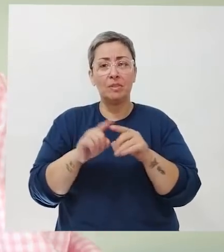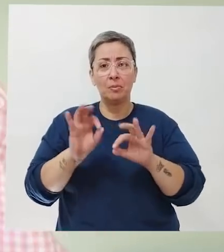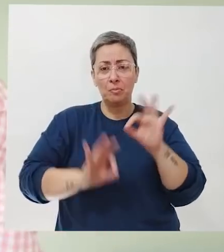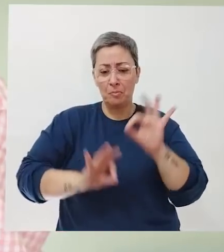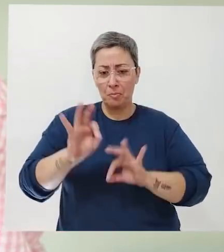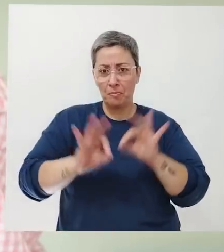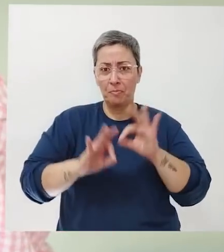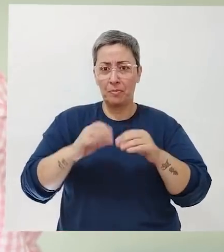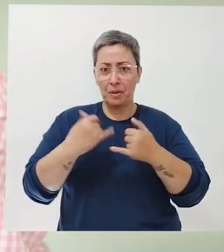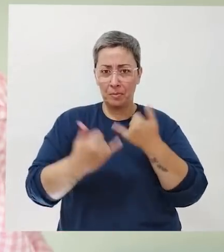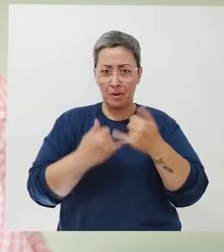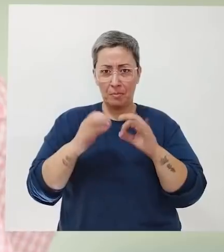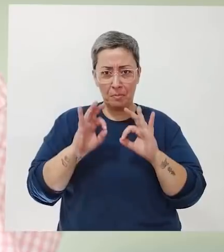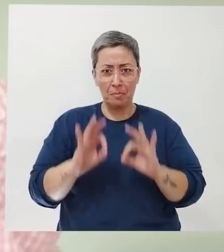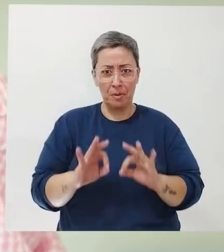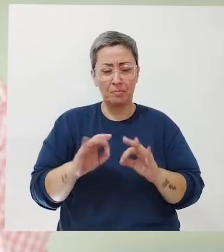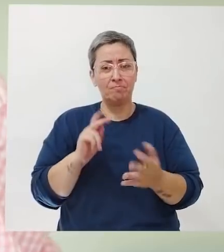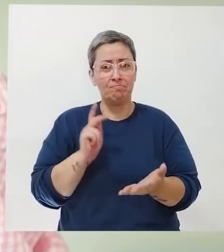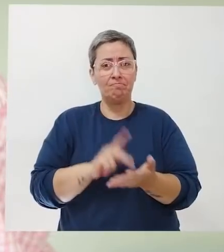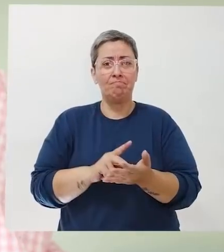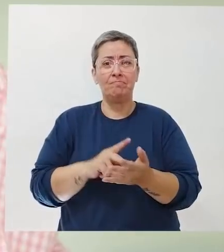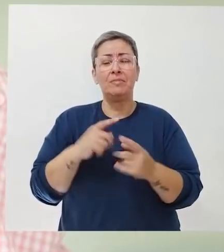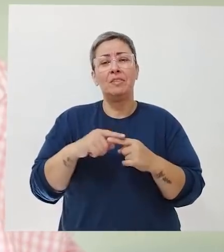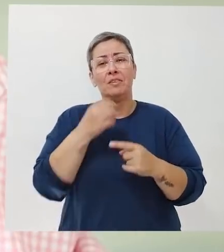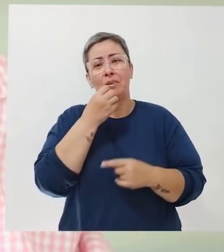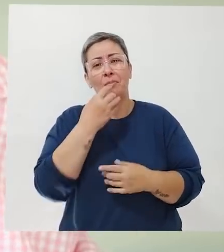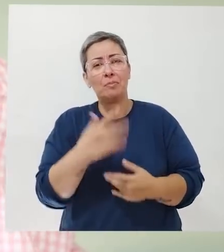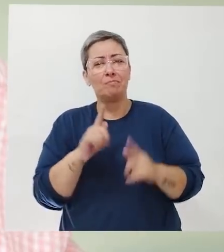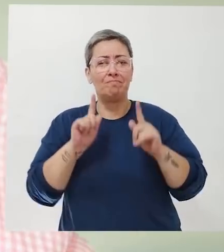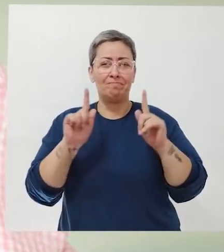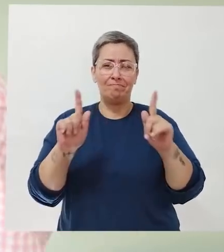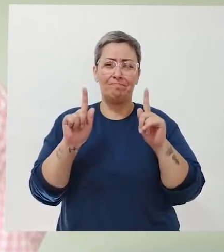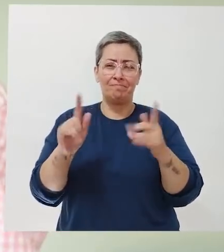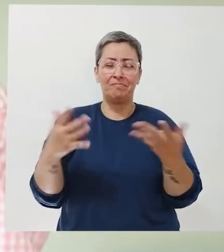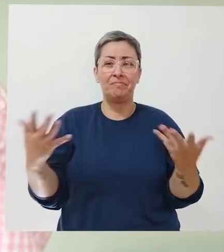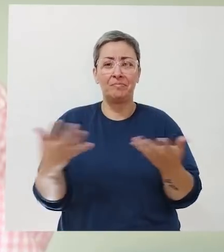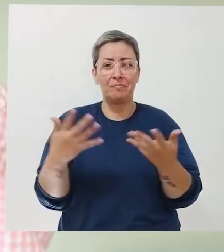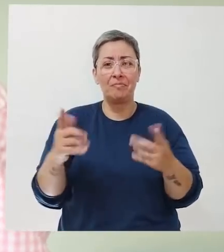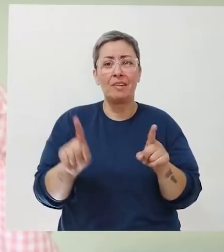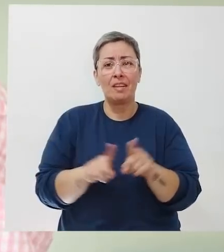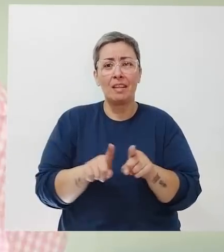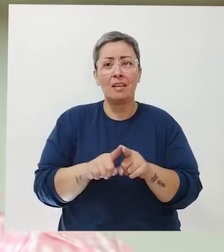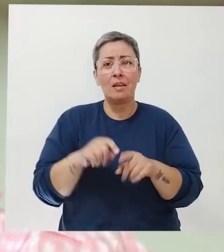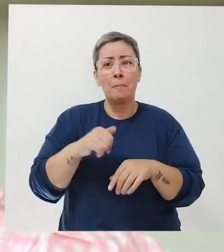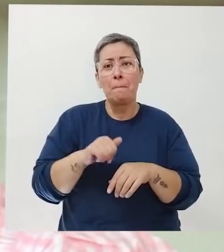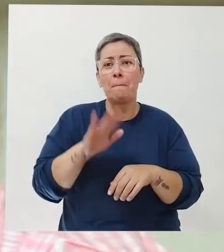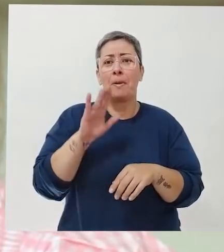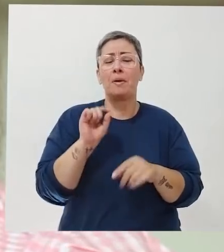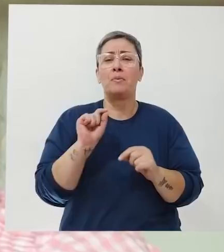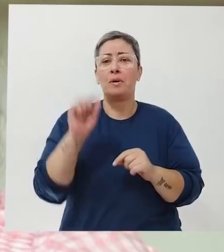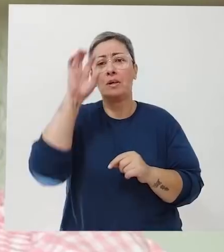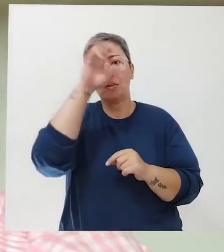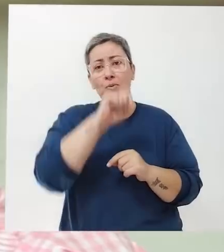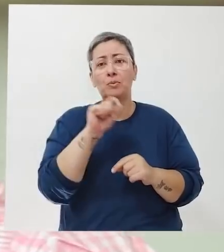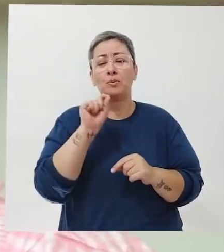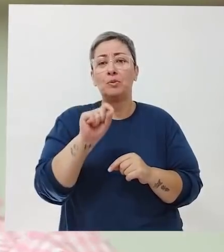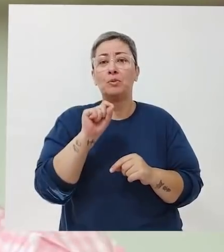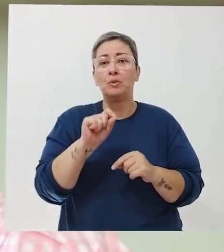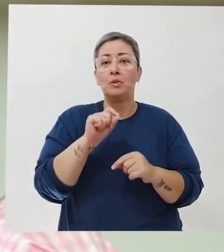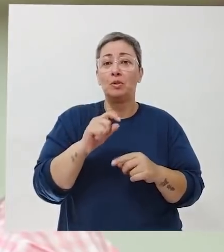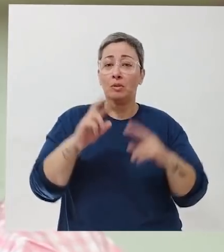brincadeiras e até confeccionamos brinquedos, não é verdade? E foi muito divertido. Além de tudo